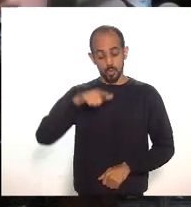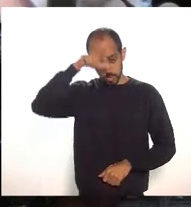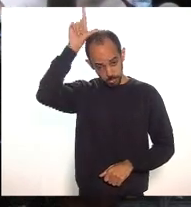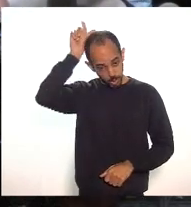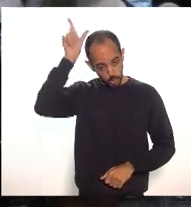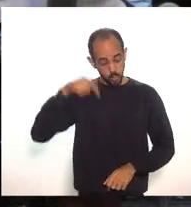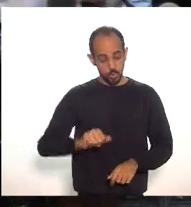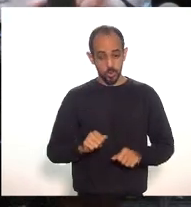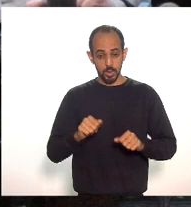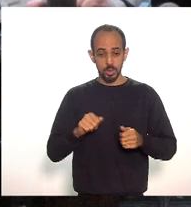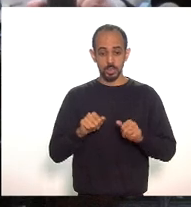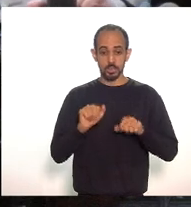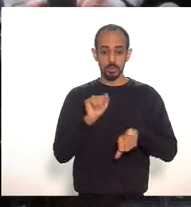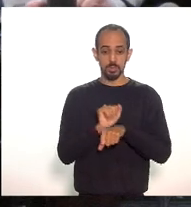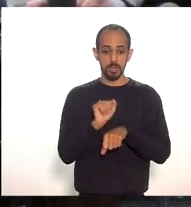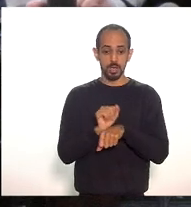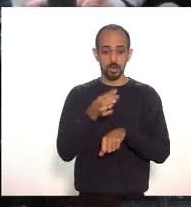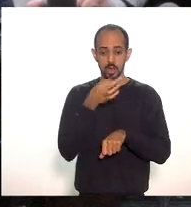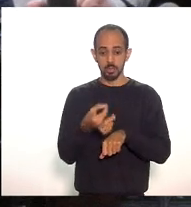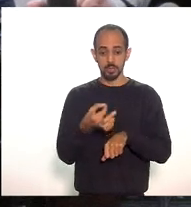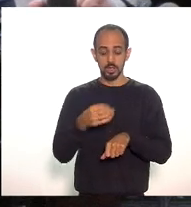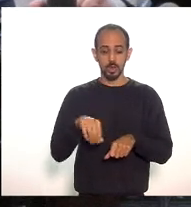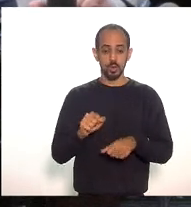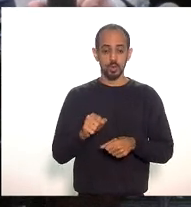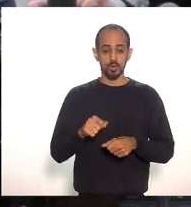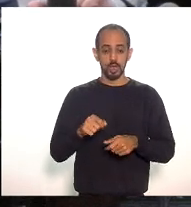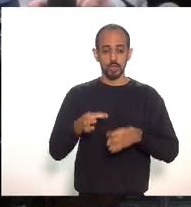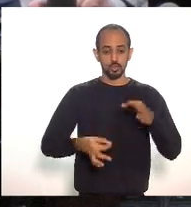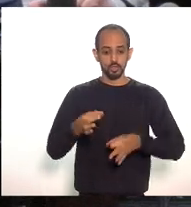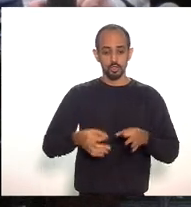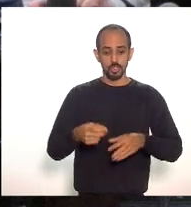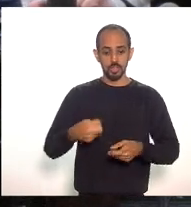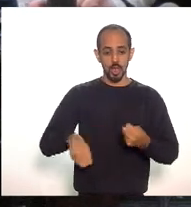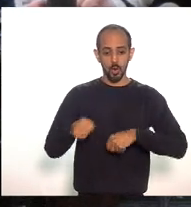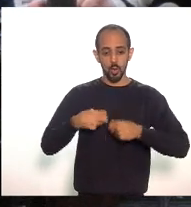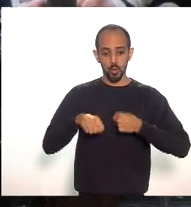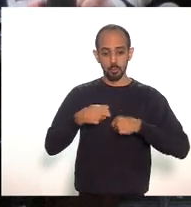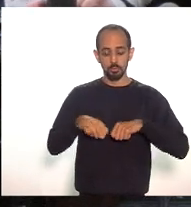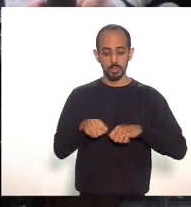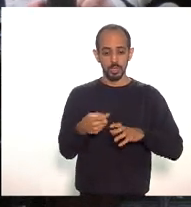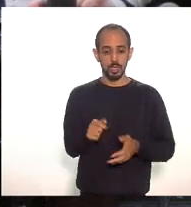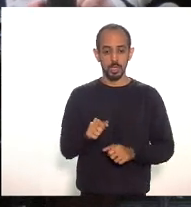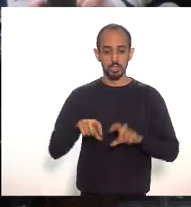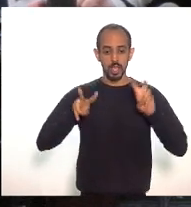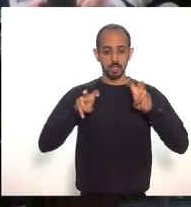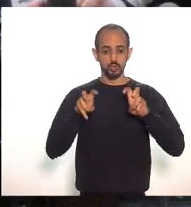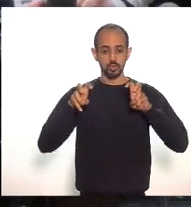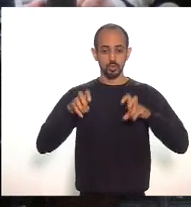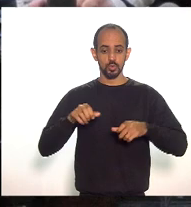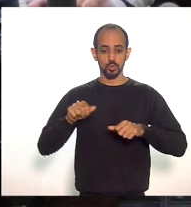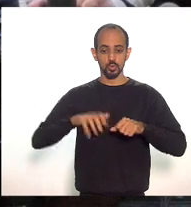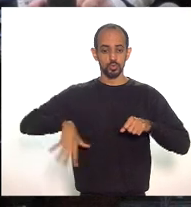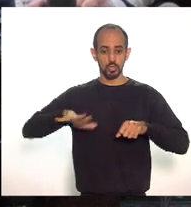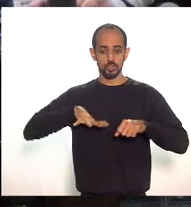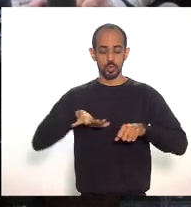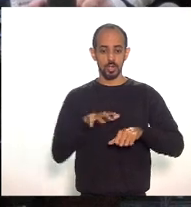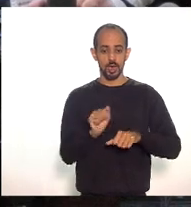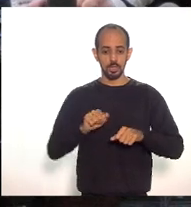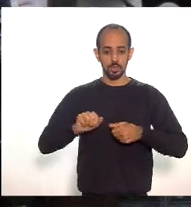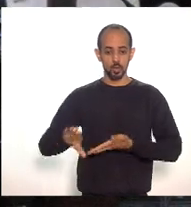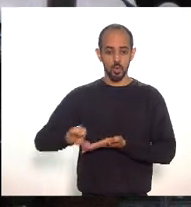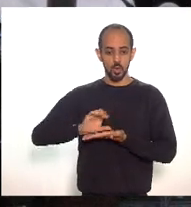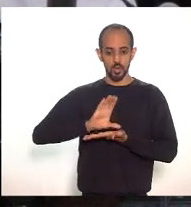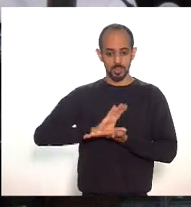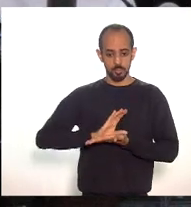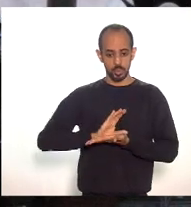das comissões de condição Justiça de economia de assuntos municipais de tributação e orçamento antes